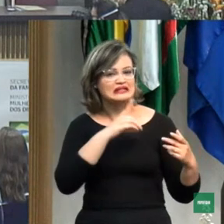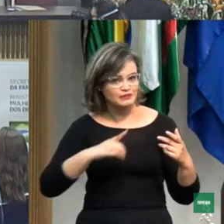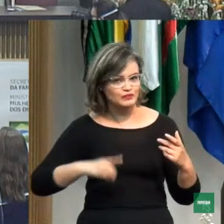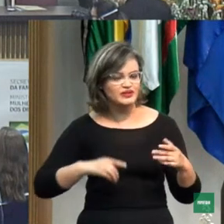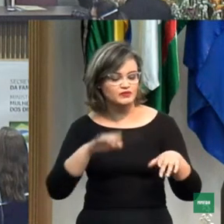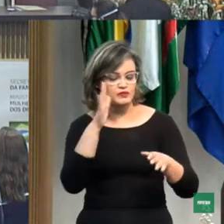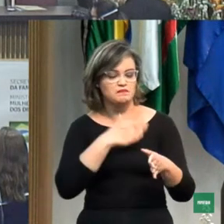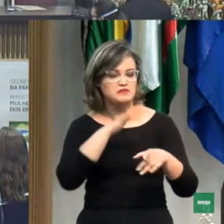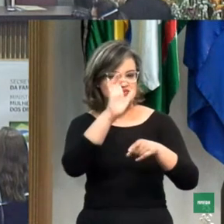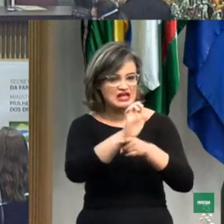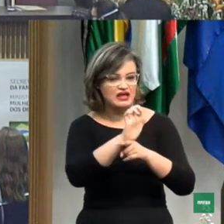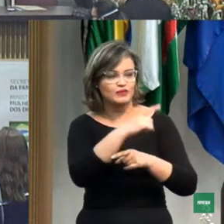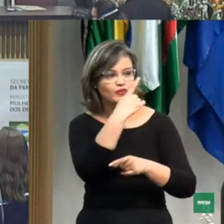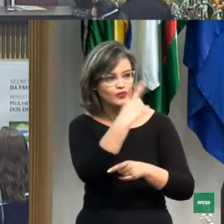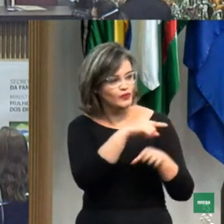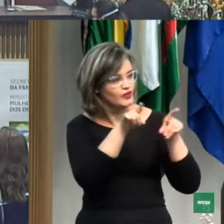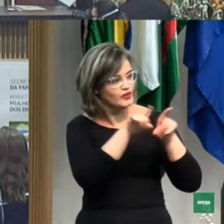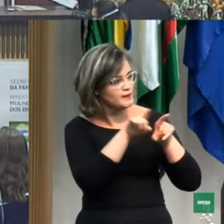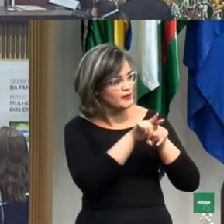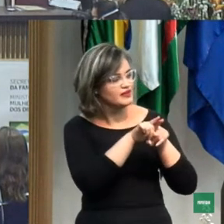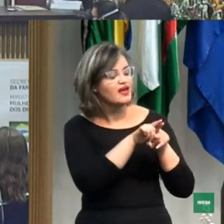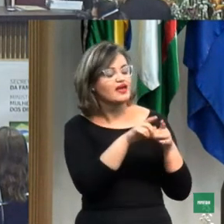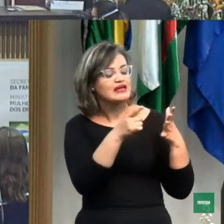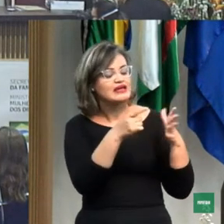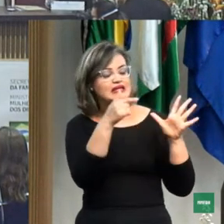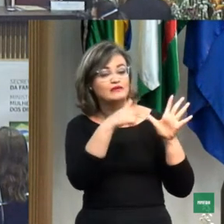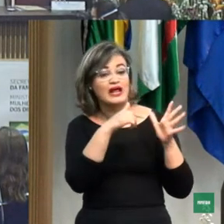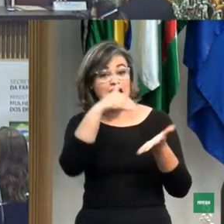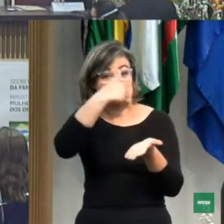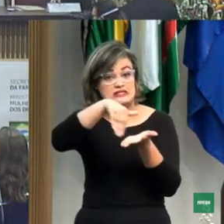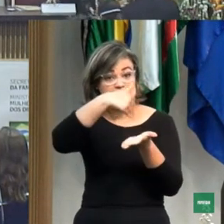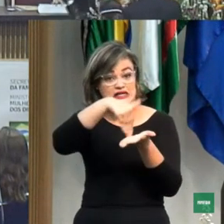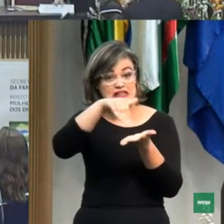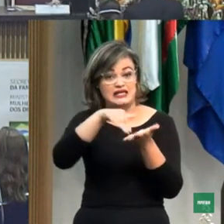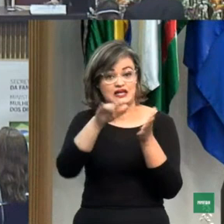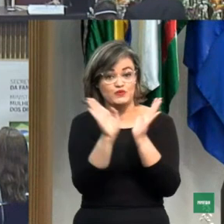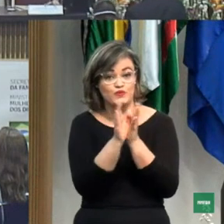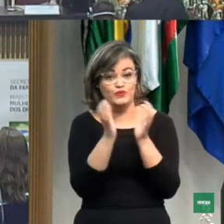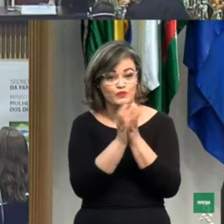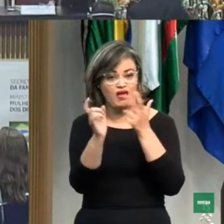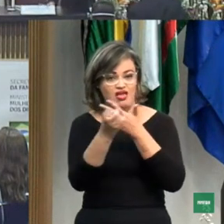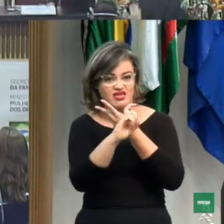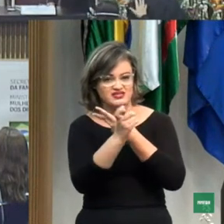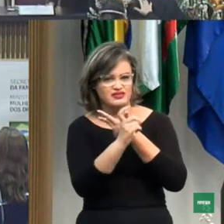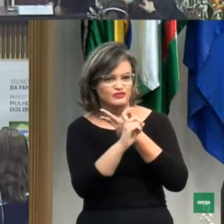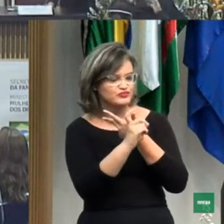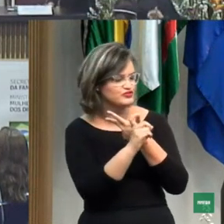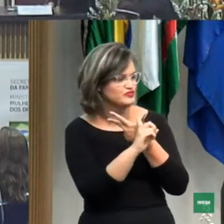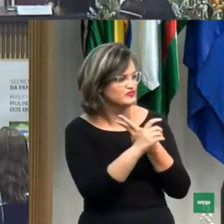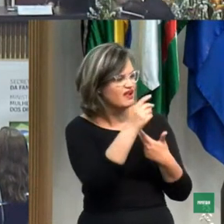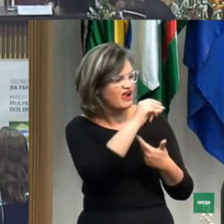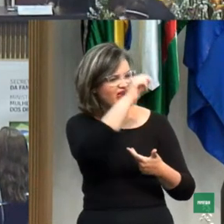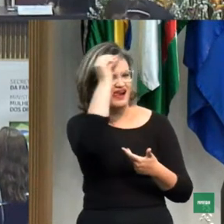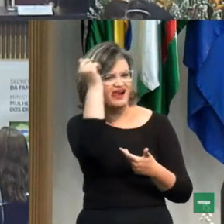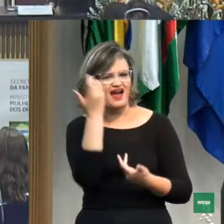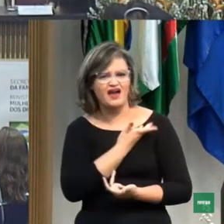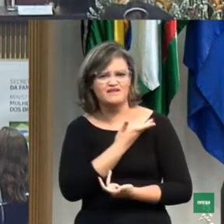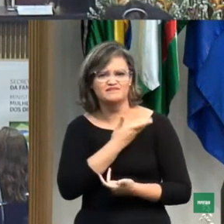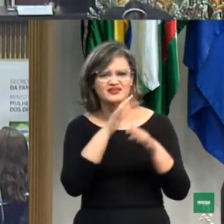e a nossa secretária executiva, que é já uma antiga amiga de família,